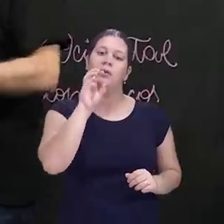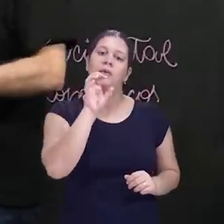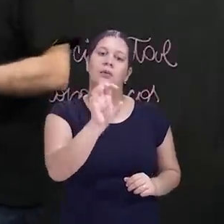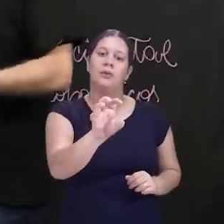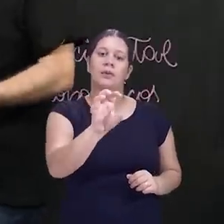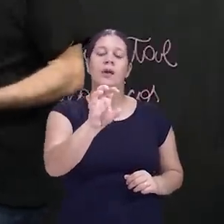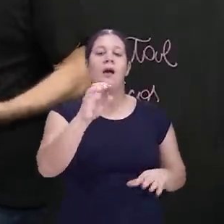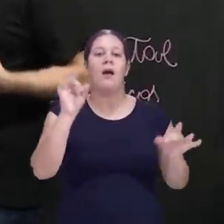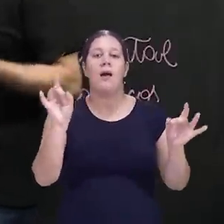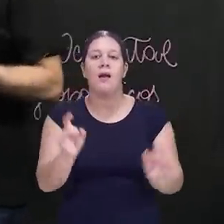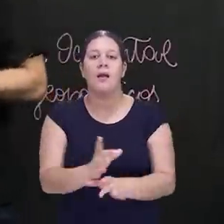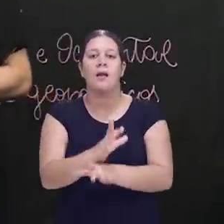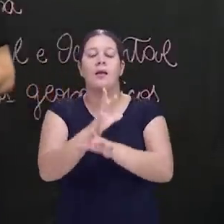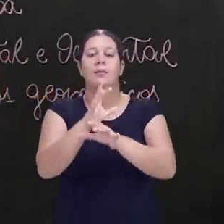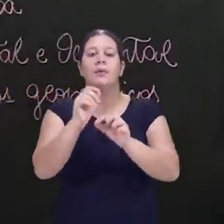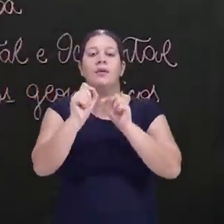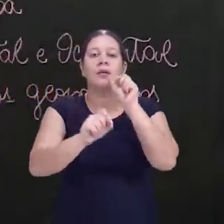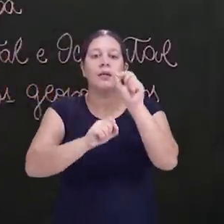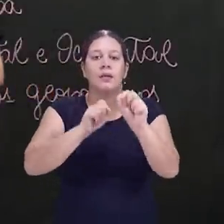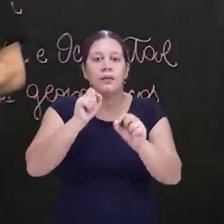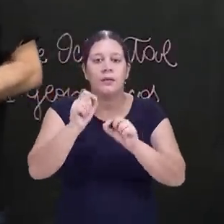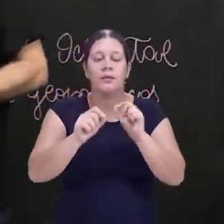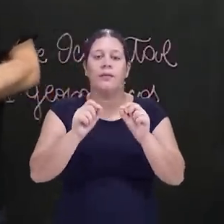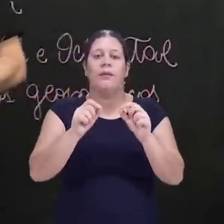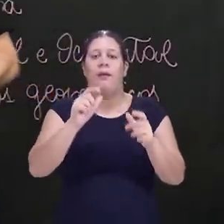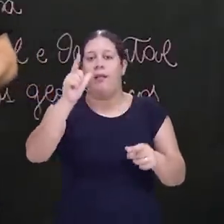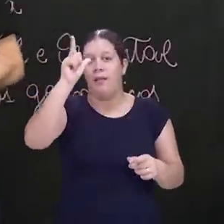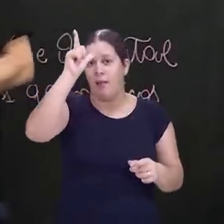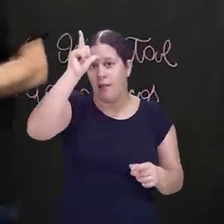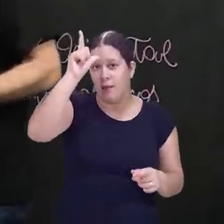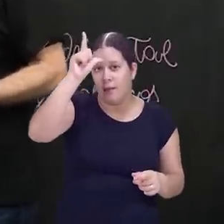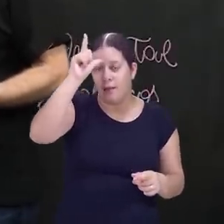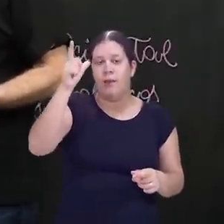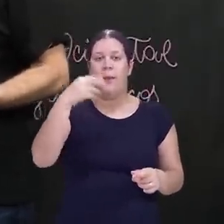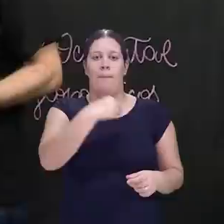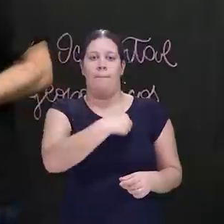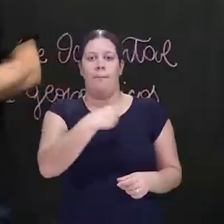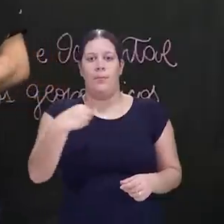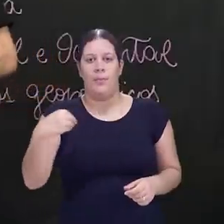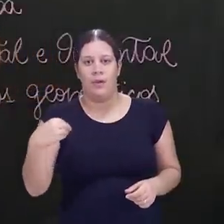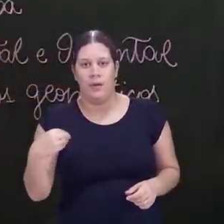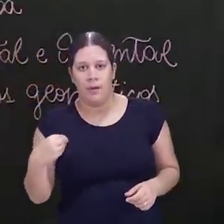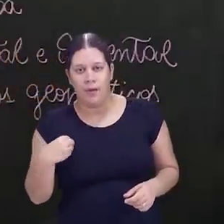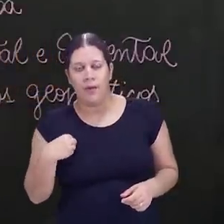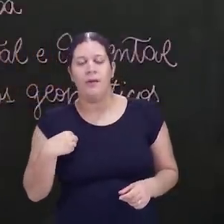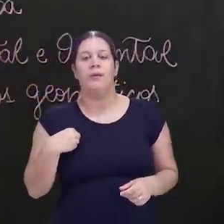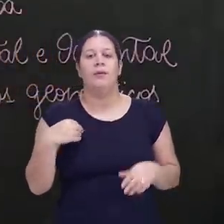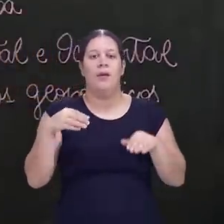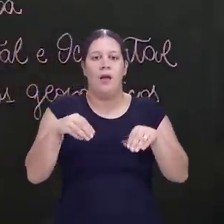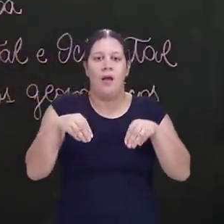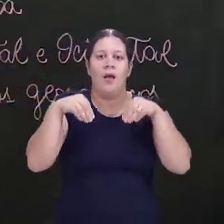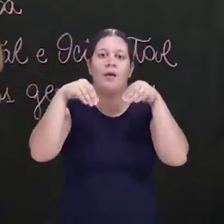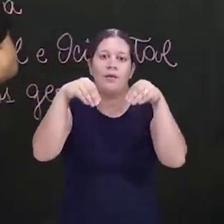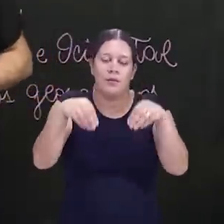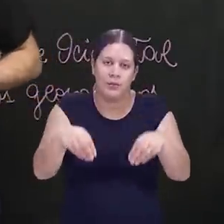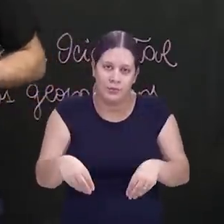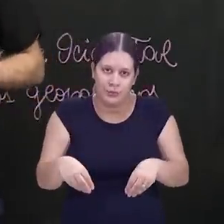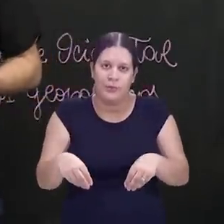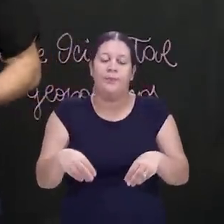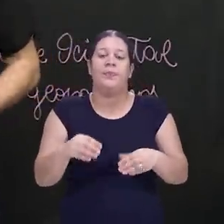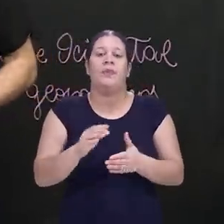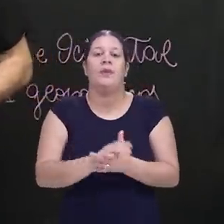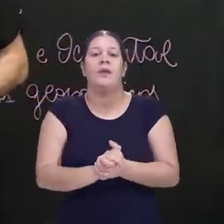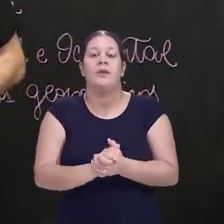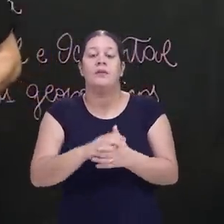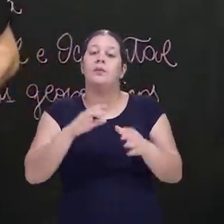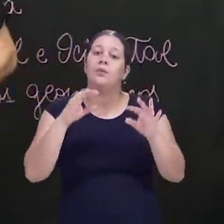Central, ela acaba sendo caracterizada por quem? Pela Alemanha, pela Polônia, pela Áustria e pela República Tcheca.